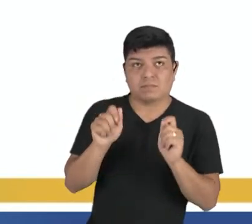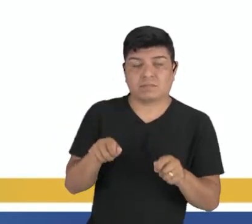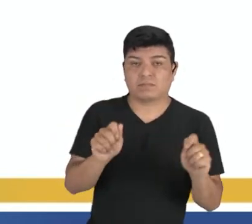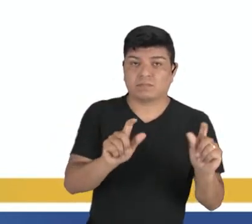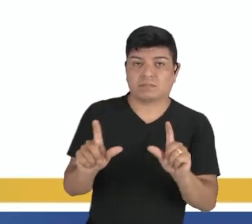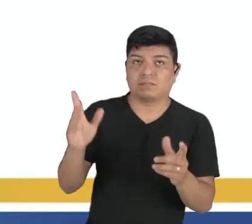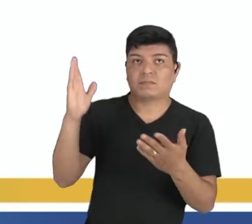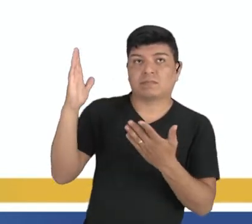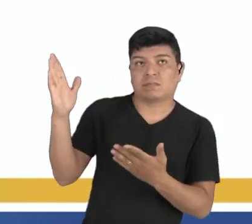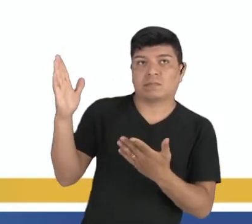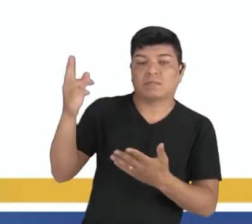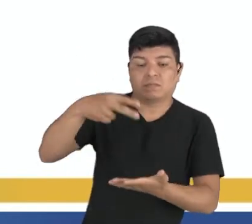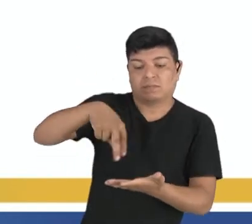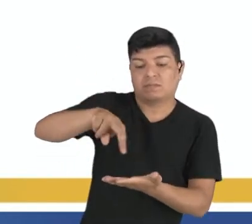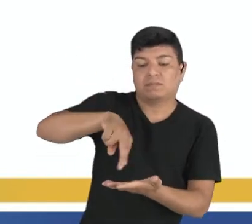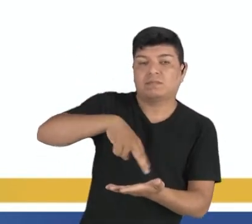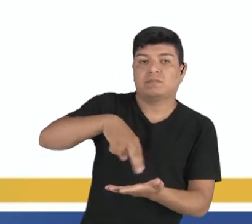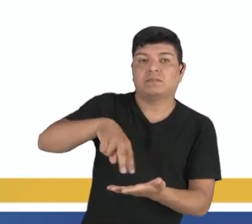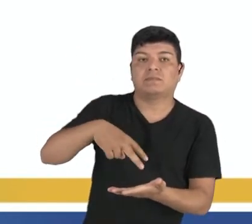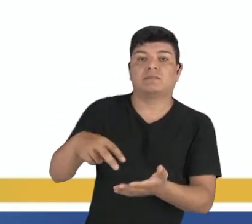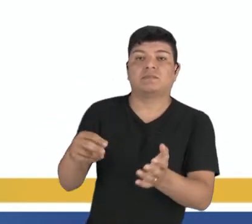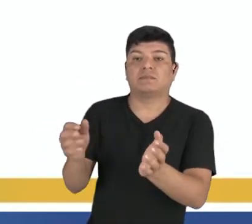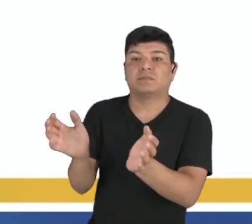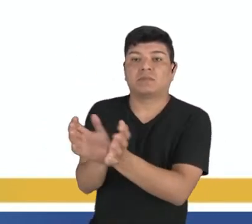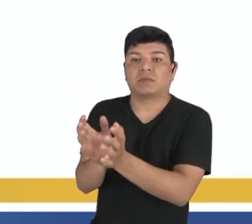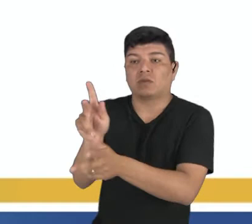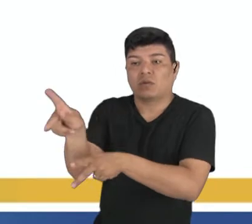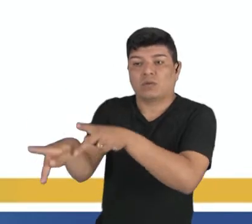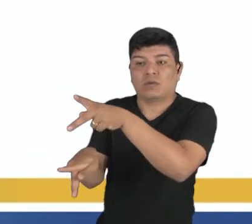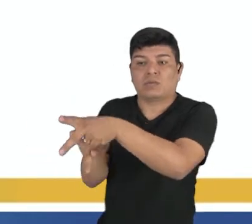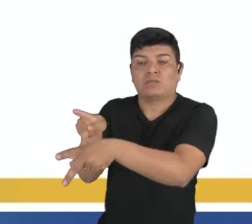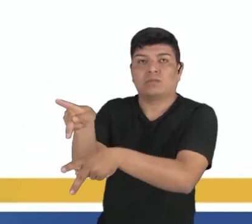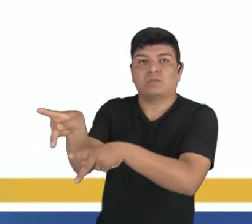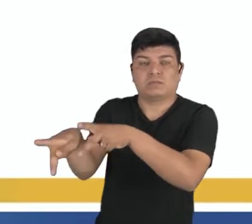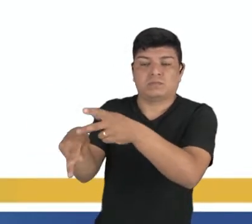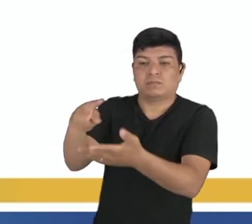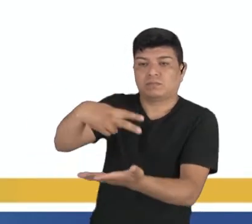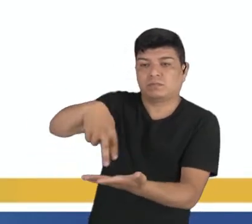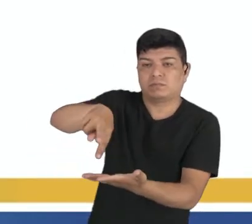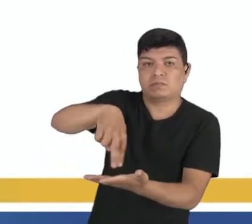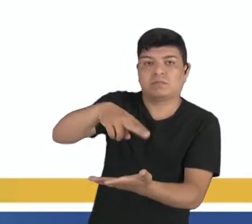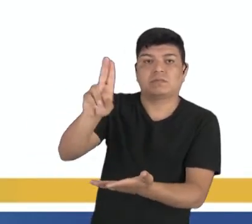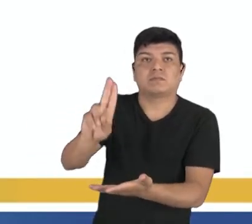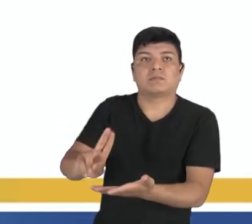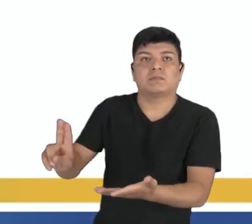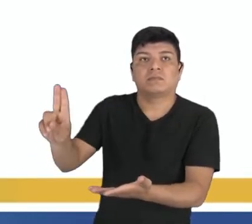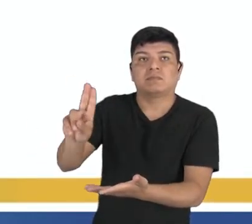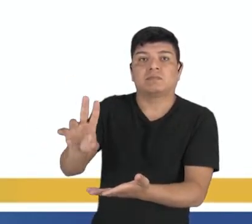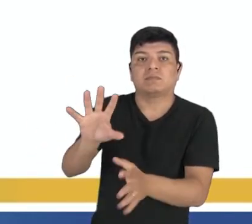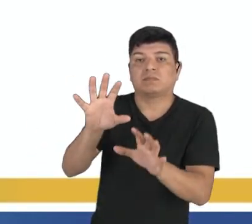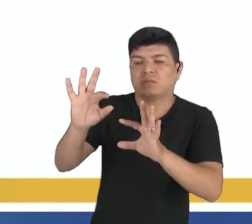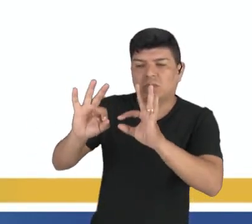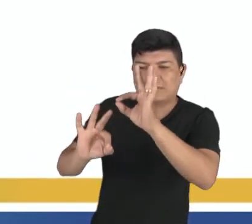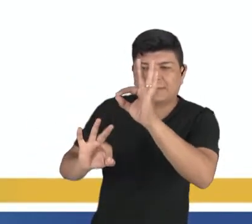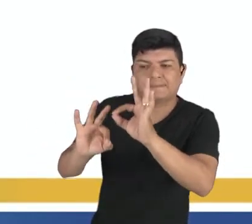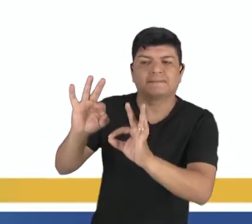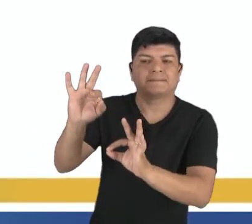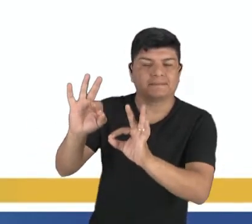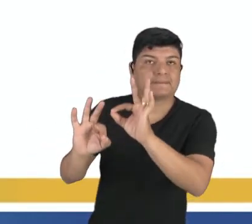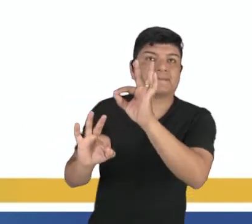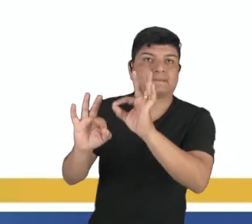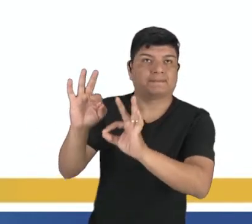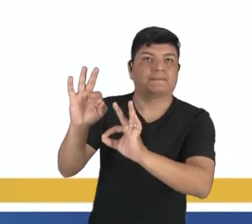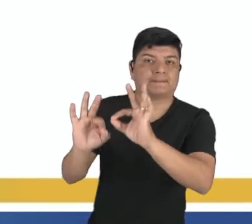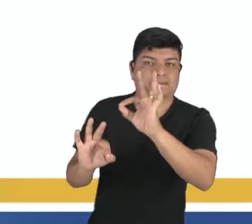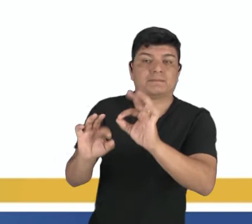o Arruaque é uma dança que reúne um povo, tá? É uma dança que trabalha muito essa questão da organização,